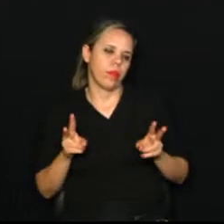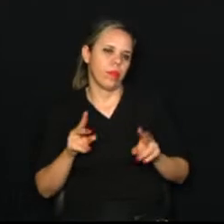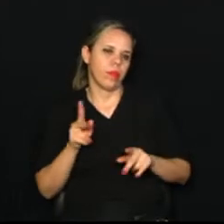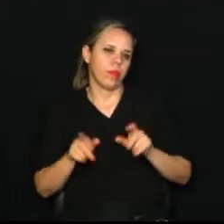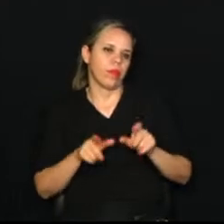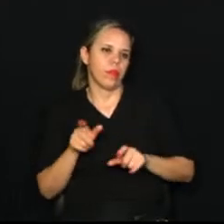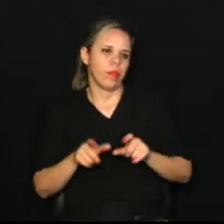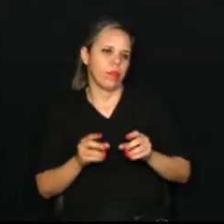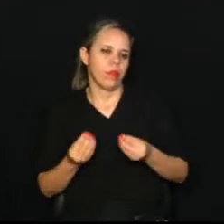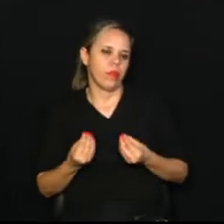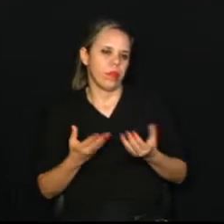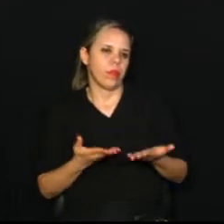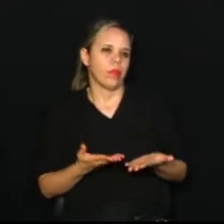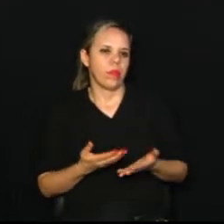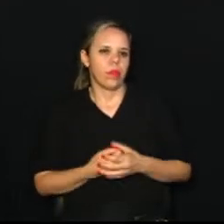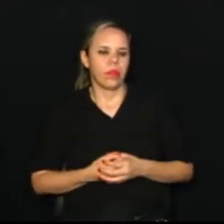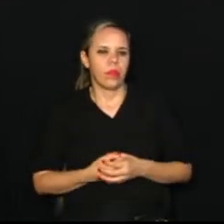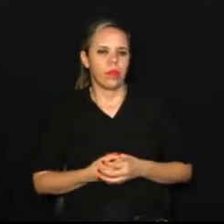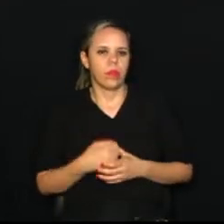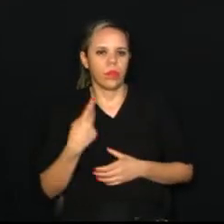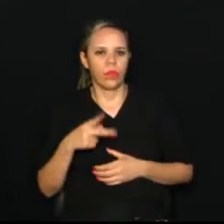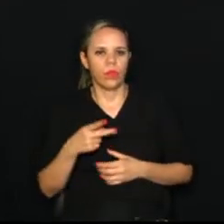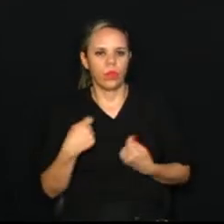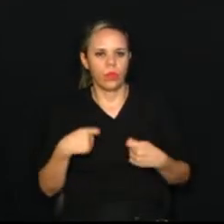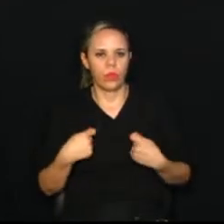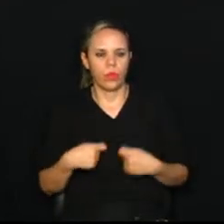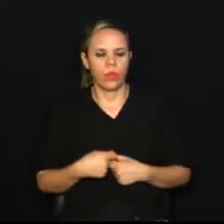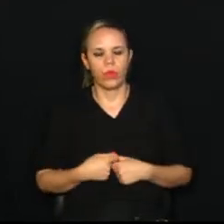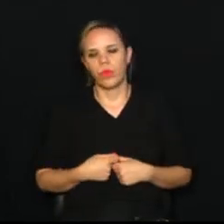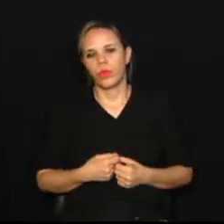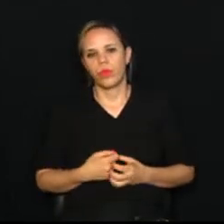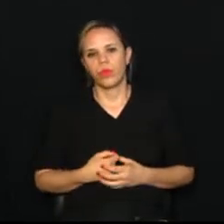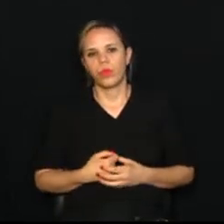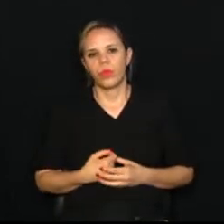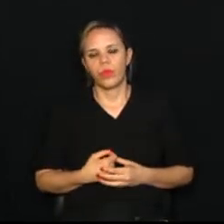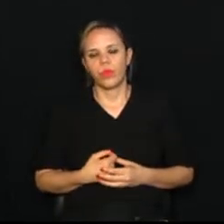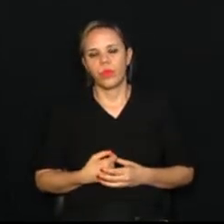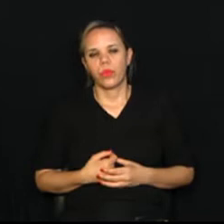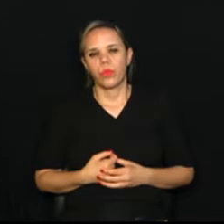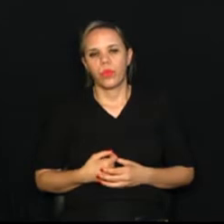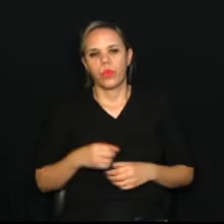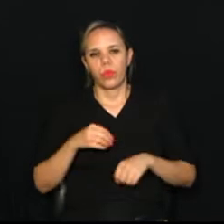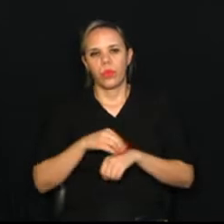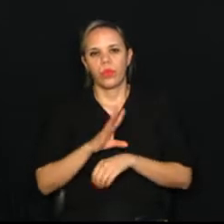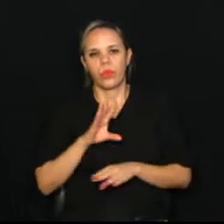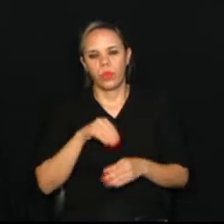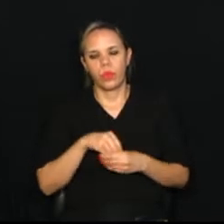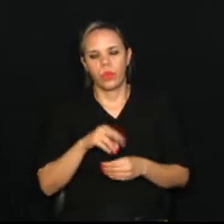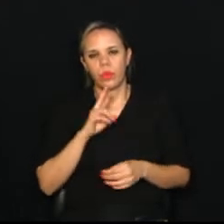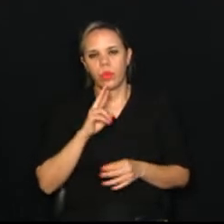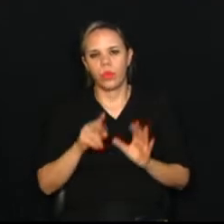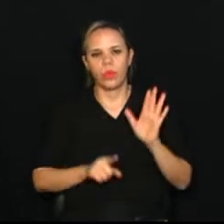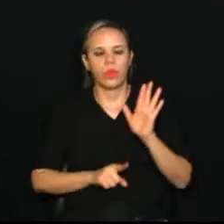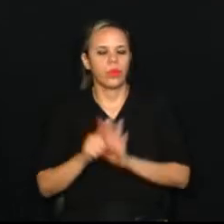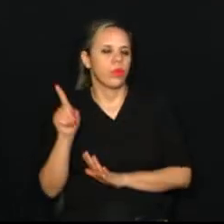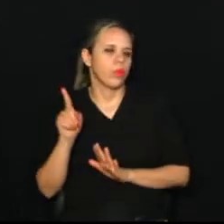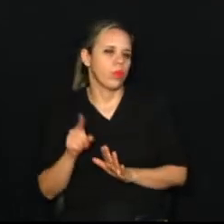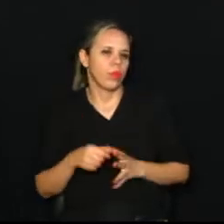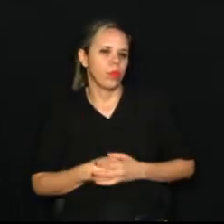pessoas direcionem as suas necessidades, coloquem lá dentro das